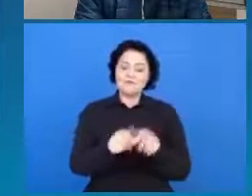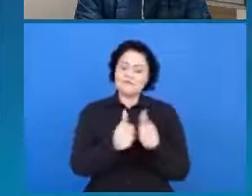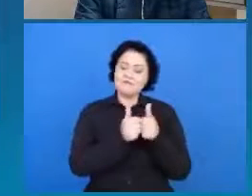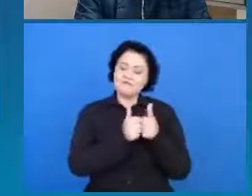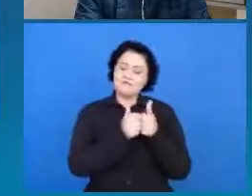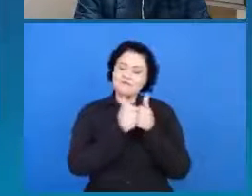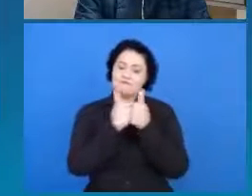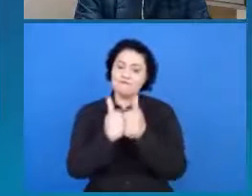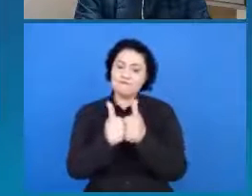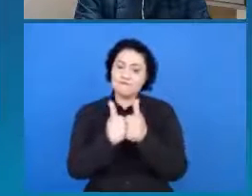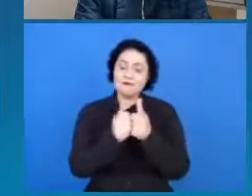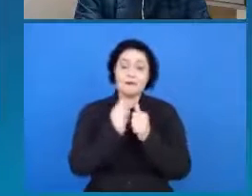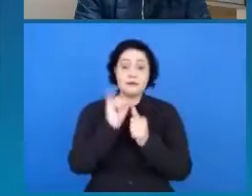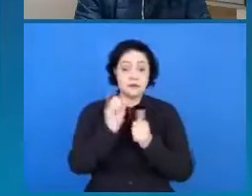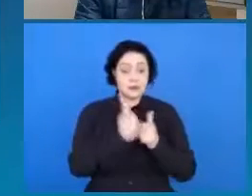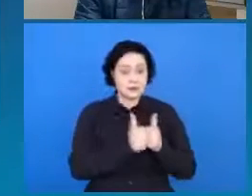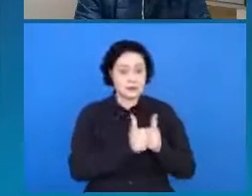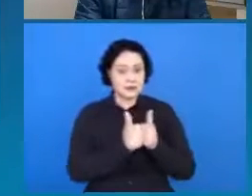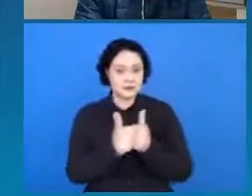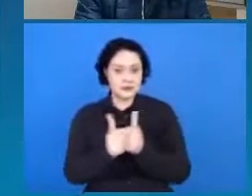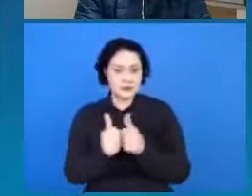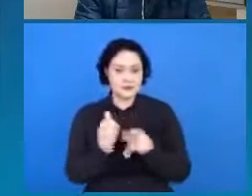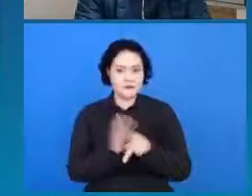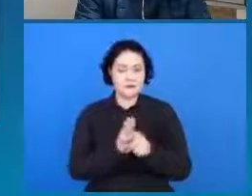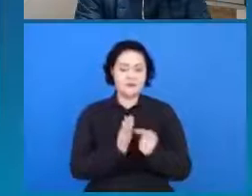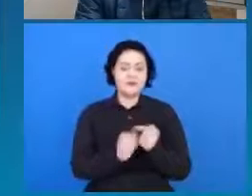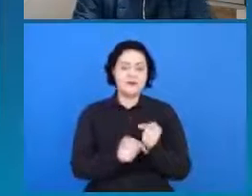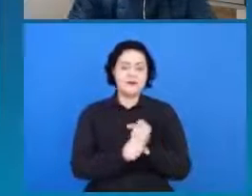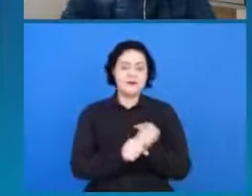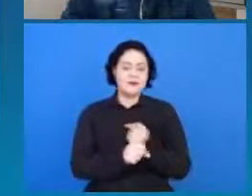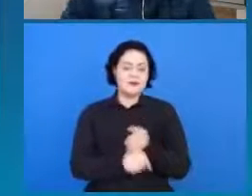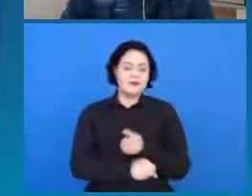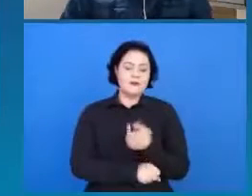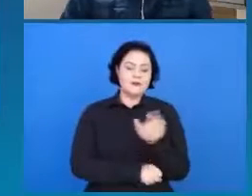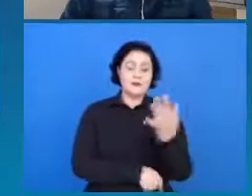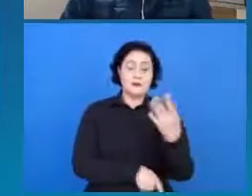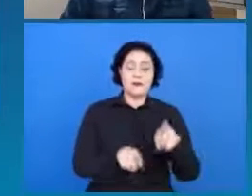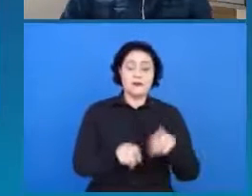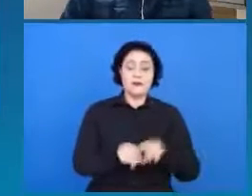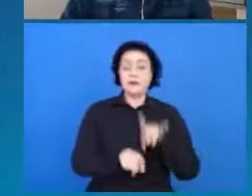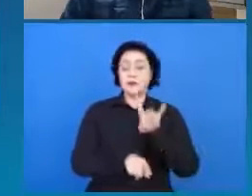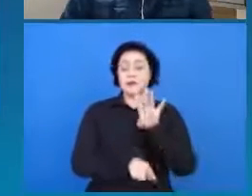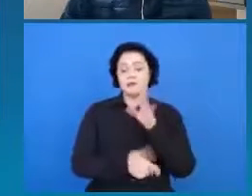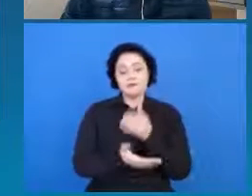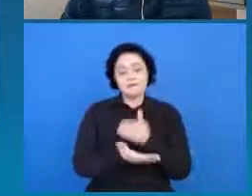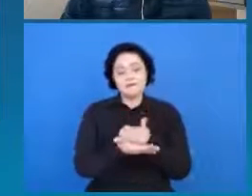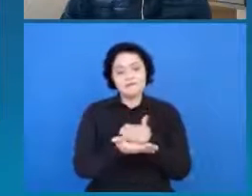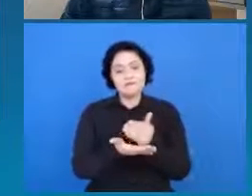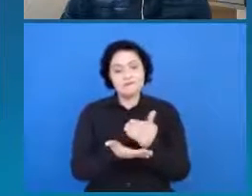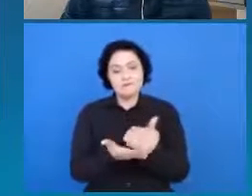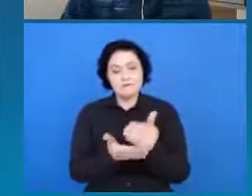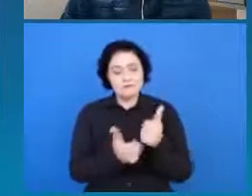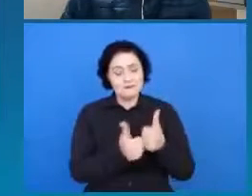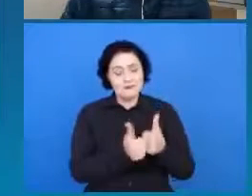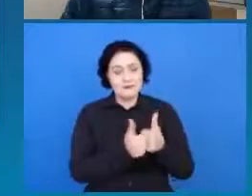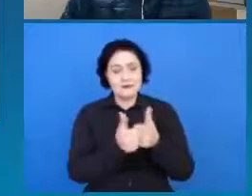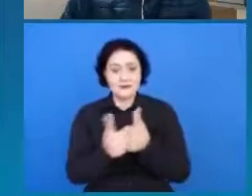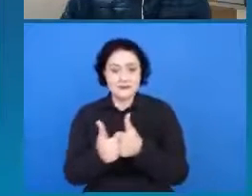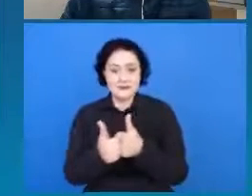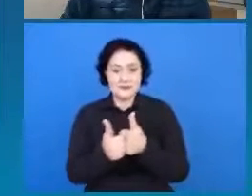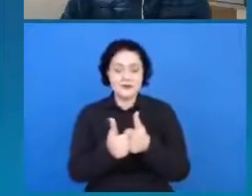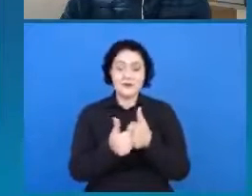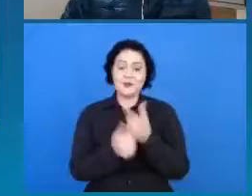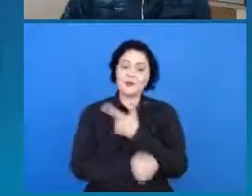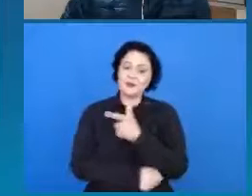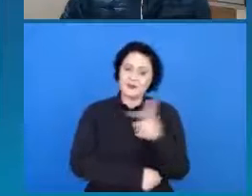nos acompanhado aqueles que nos acompanham há muitos anos aqueles que apenas começaram a nos acompanhar